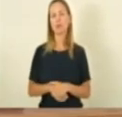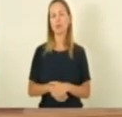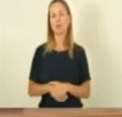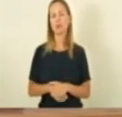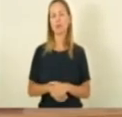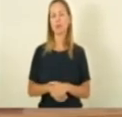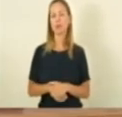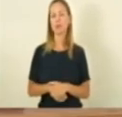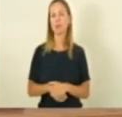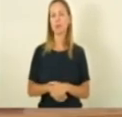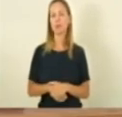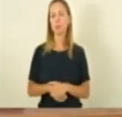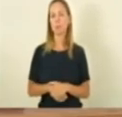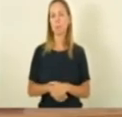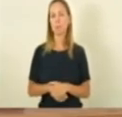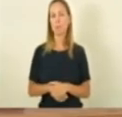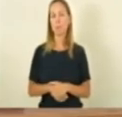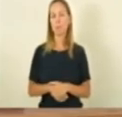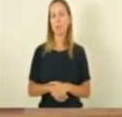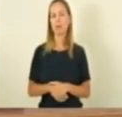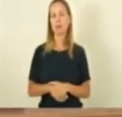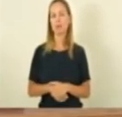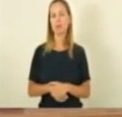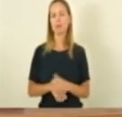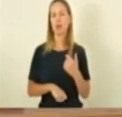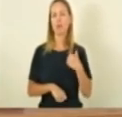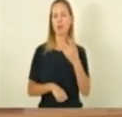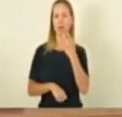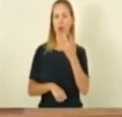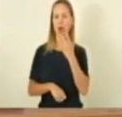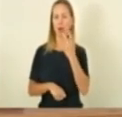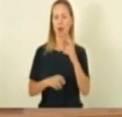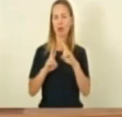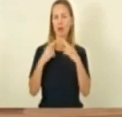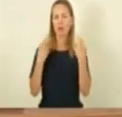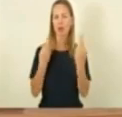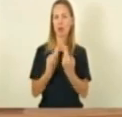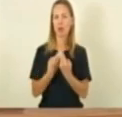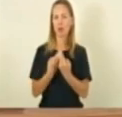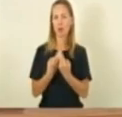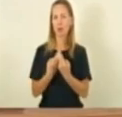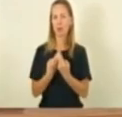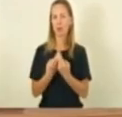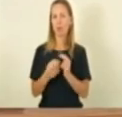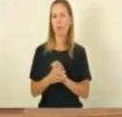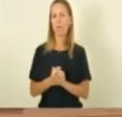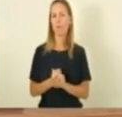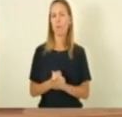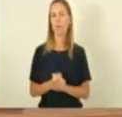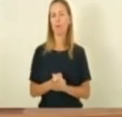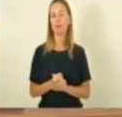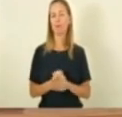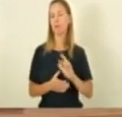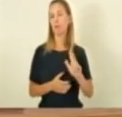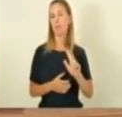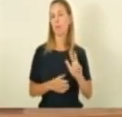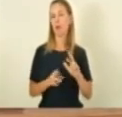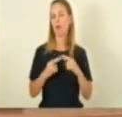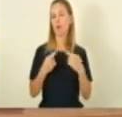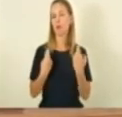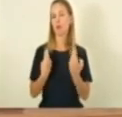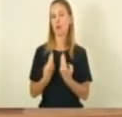reúne sempre, as reuniões que eu vou falar aqui, naturalmente, não se prende às